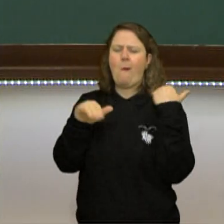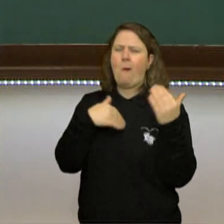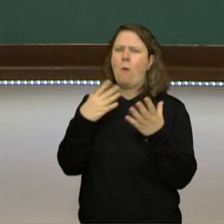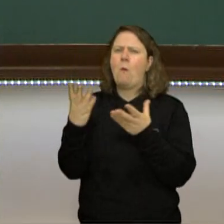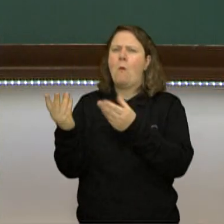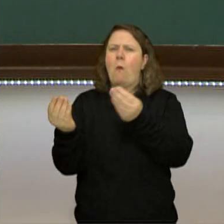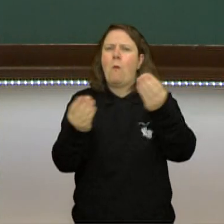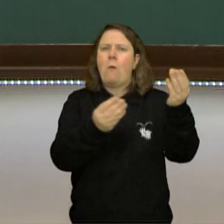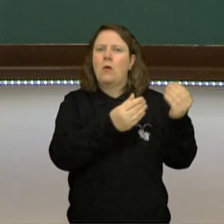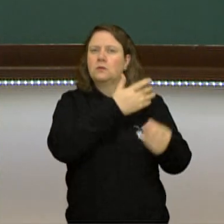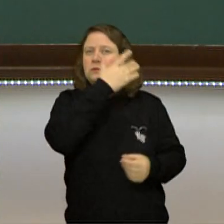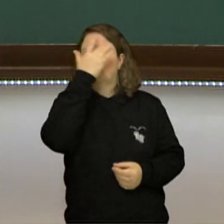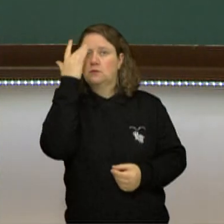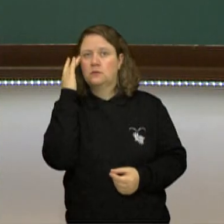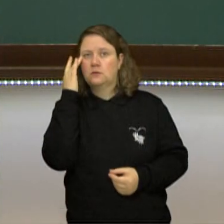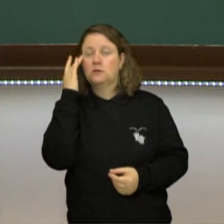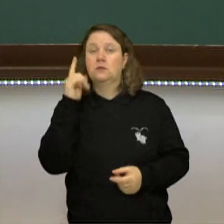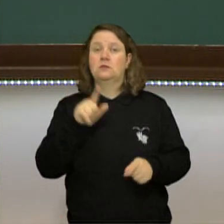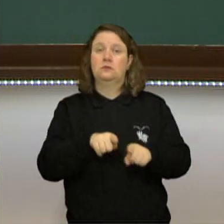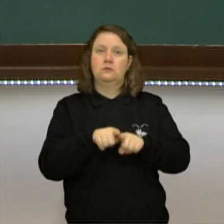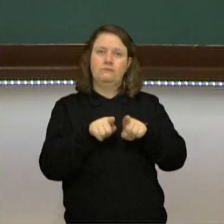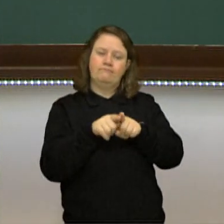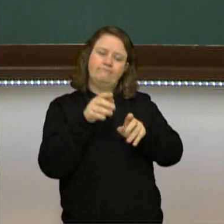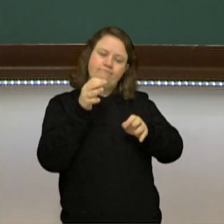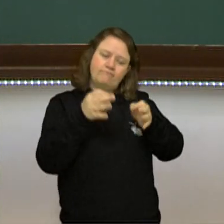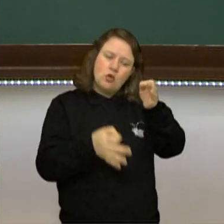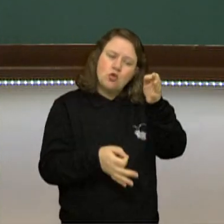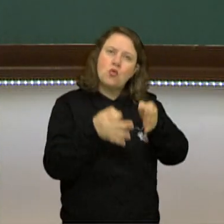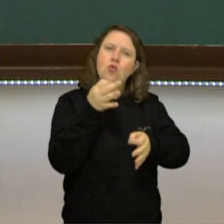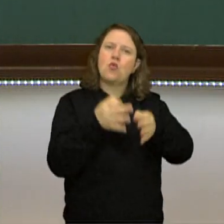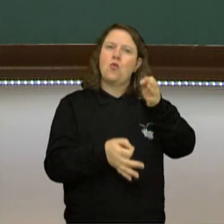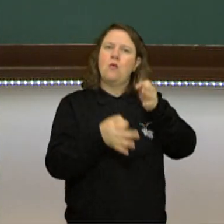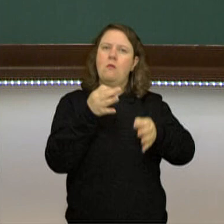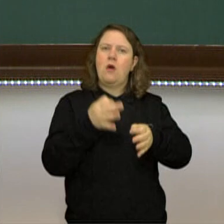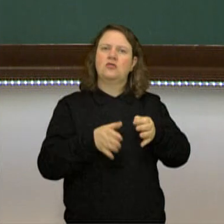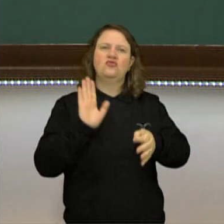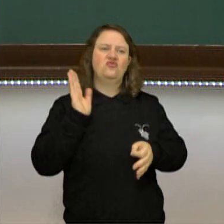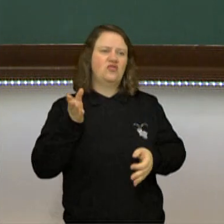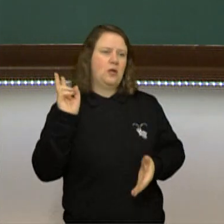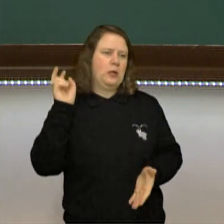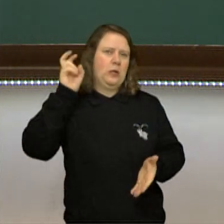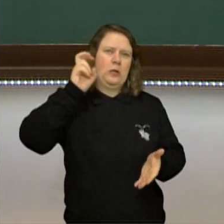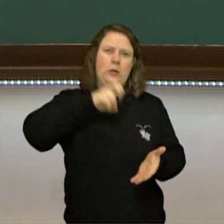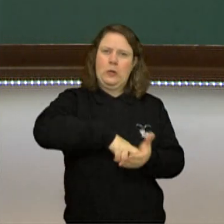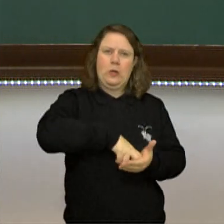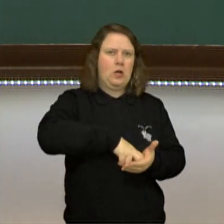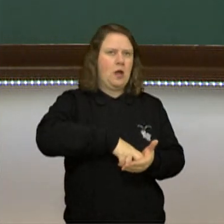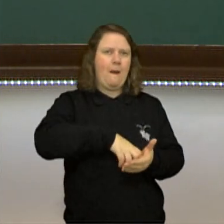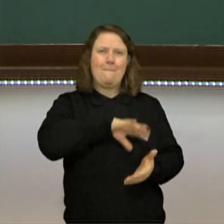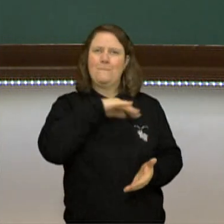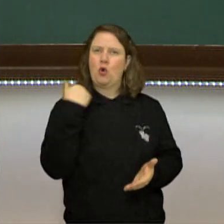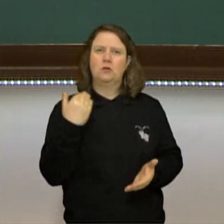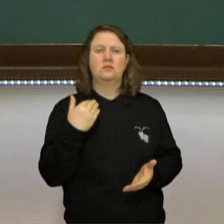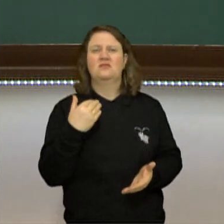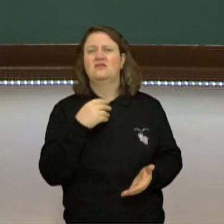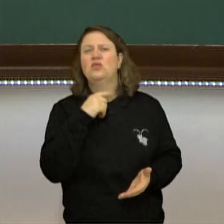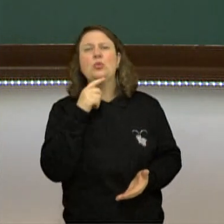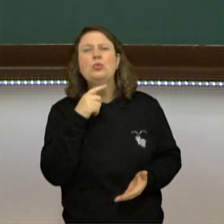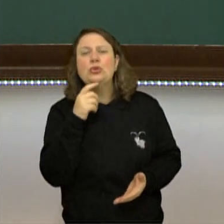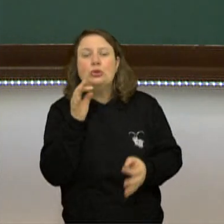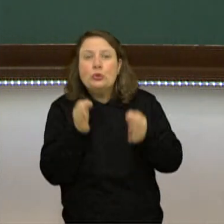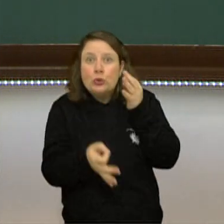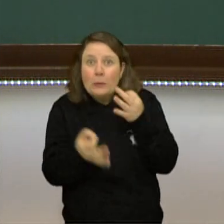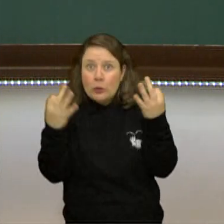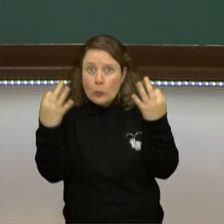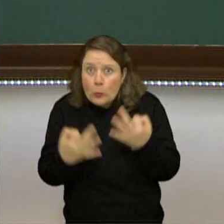vai ter julgamentos sumários, os expurgos, tribunais que já condenavam à morte imediatamente e que, na verdade, não era nem julgamento justo, sem